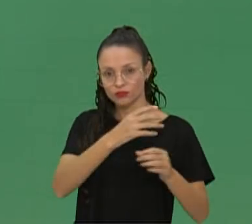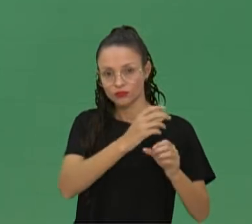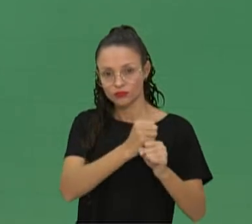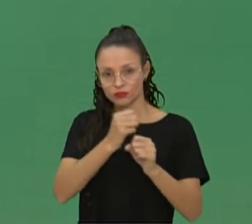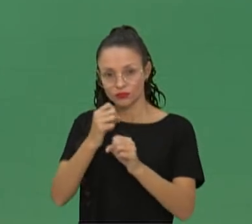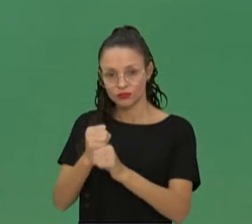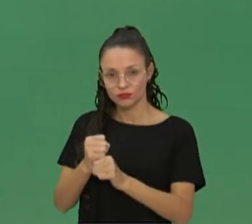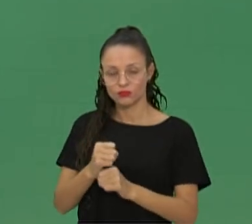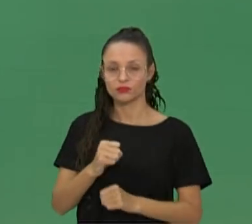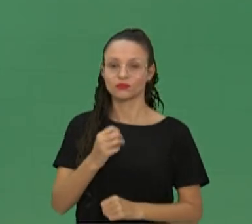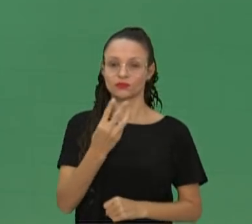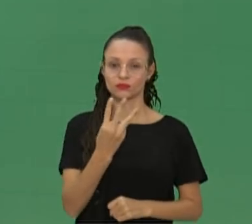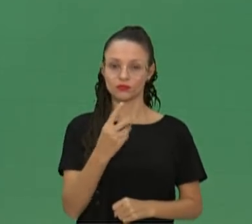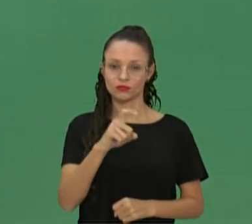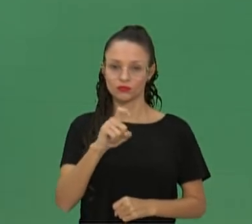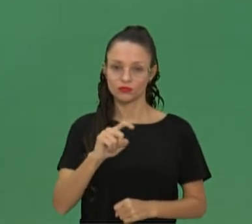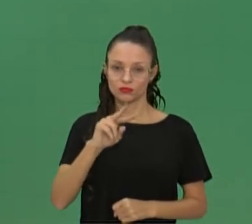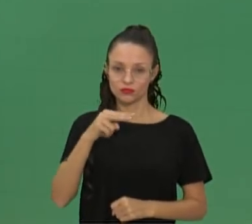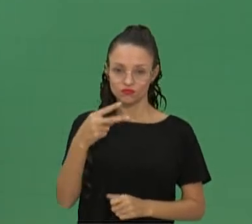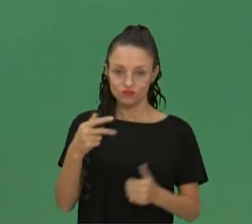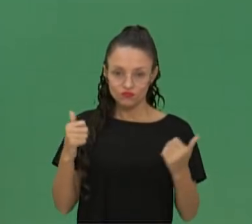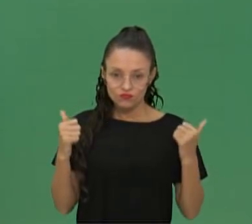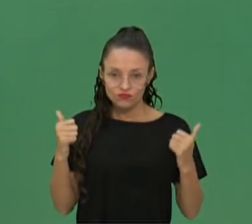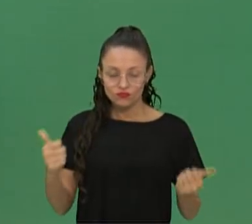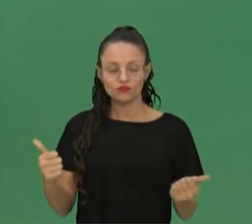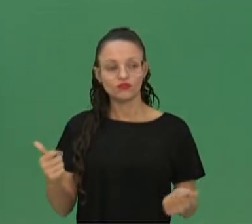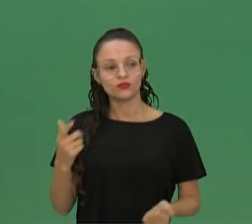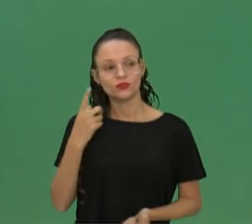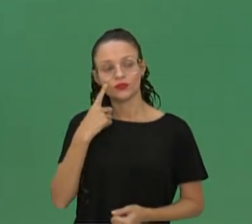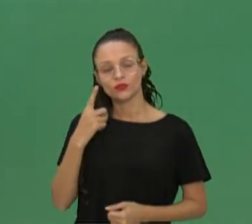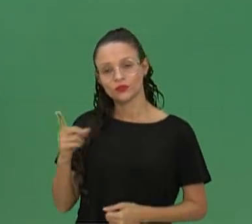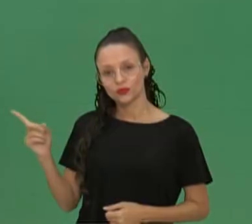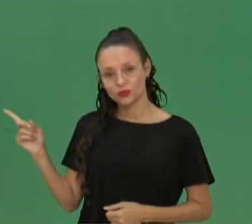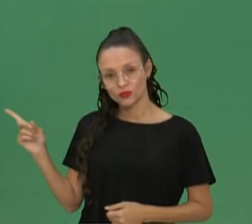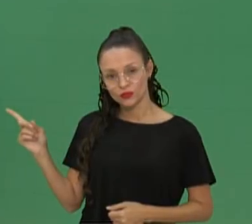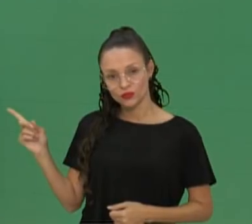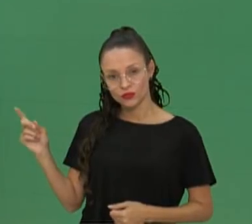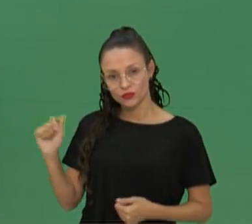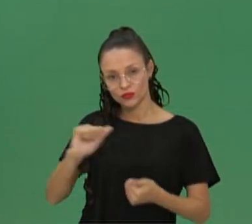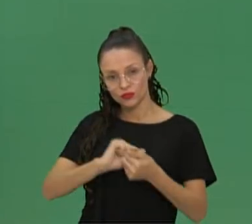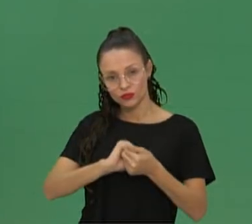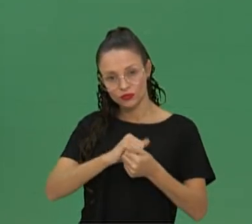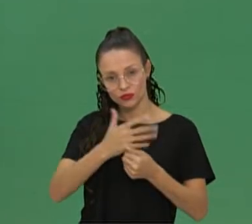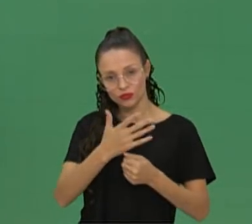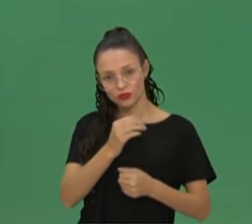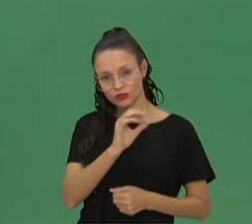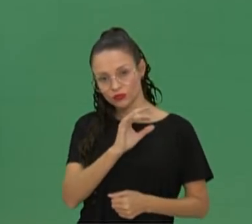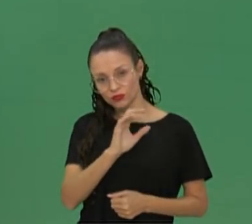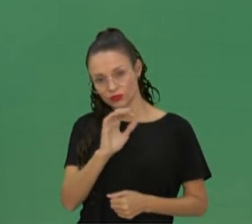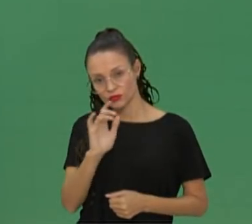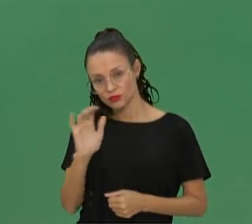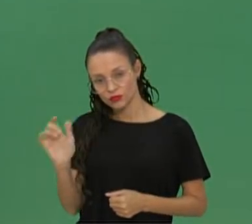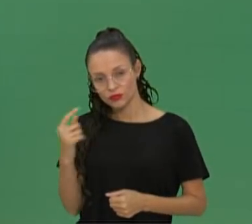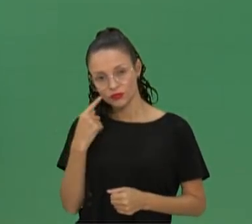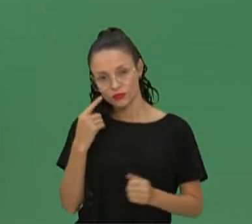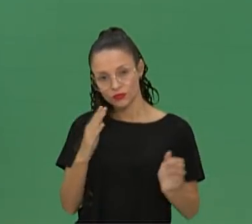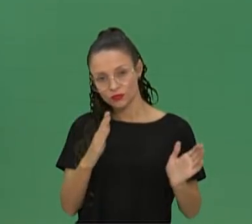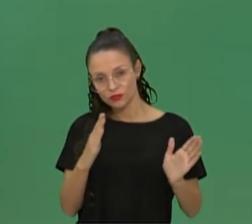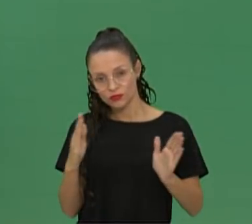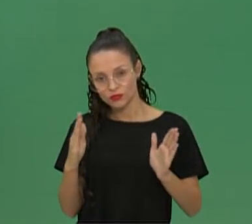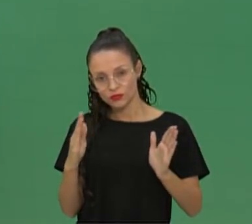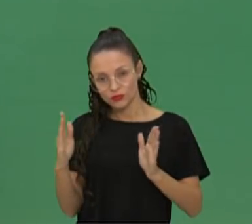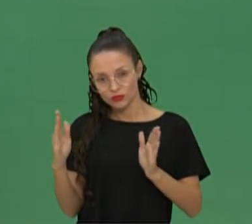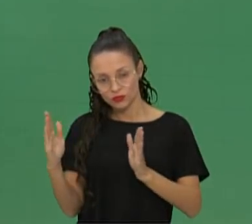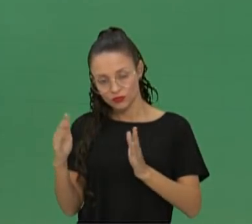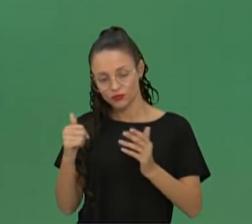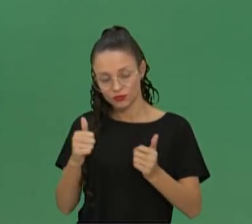à quarta. Ok? Repare que quando eu não tenho a casa e o expoente vai aumentando, eu vou escrevendo mais para